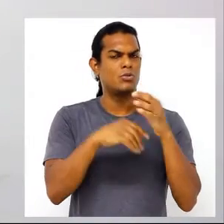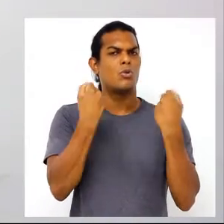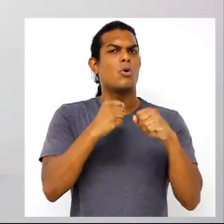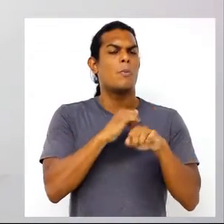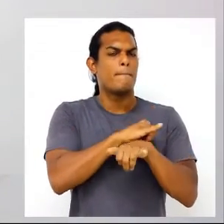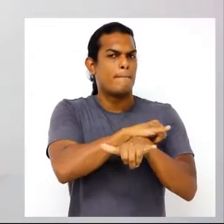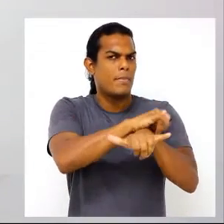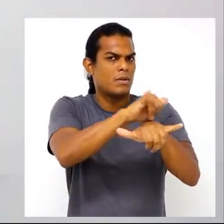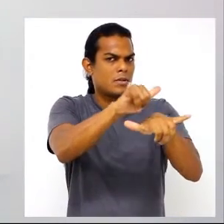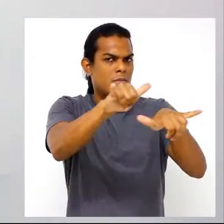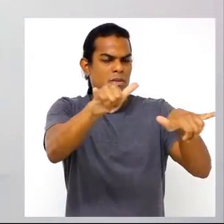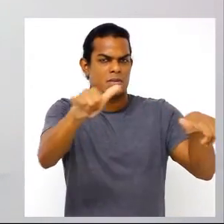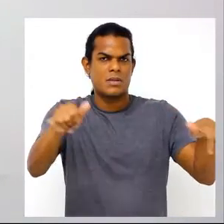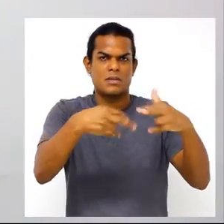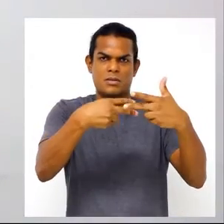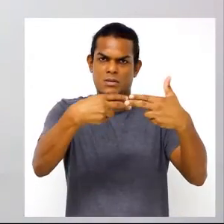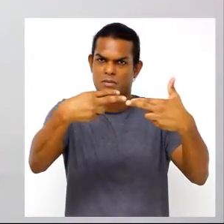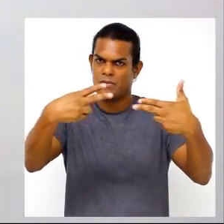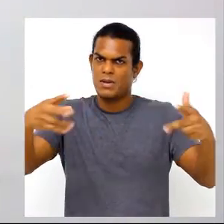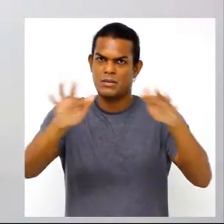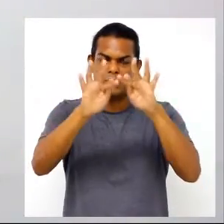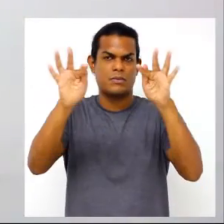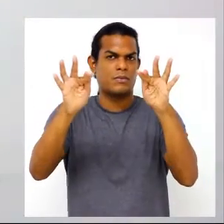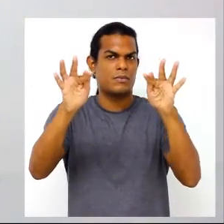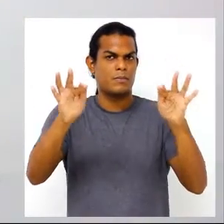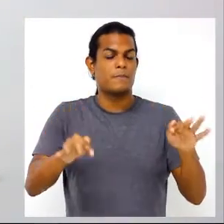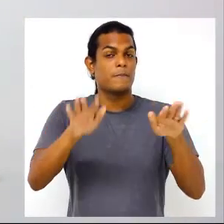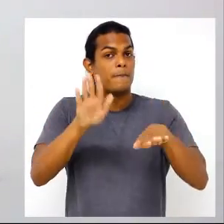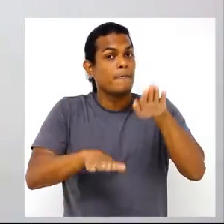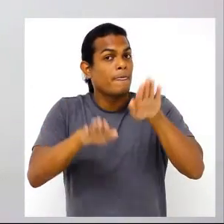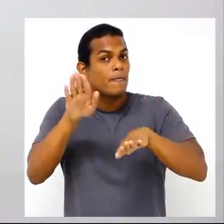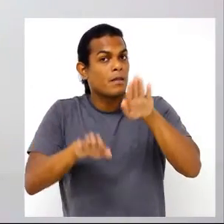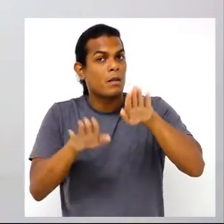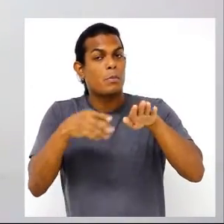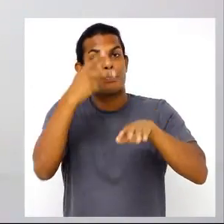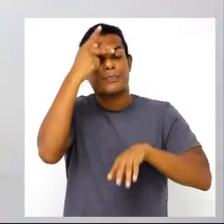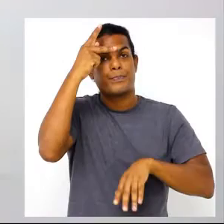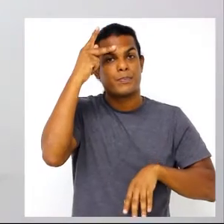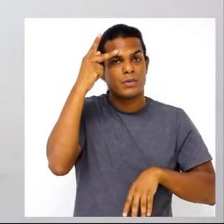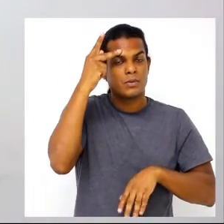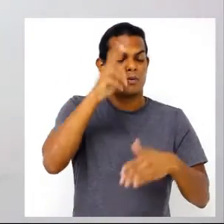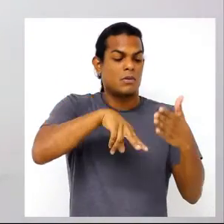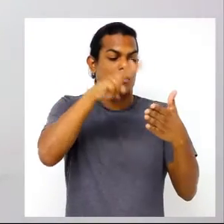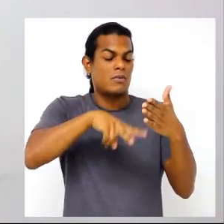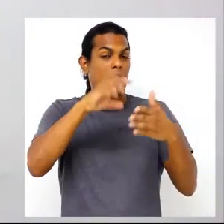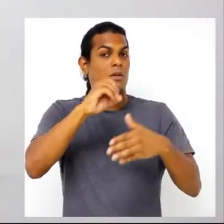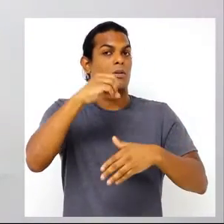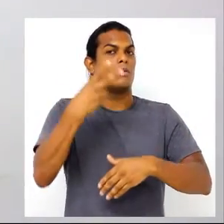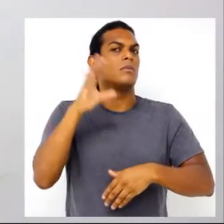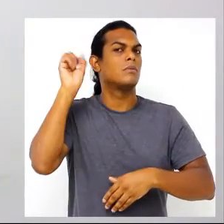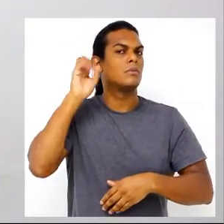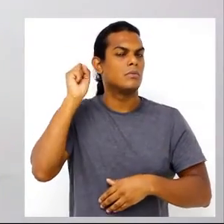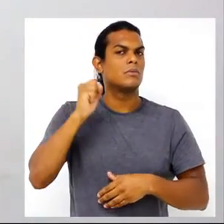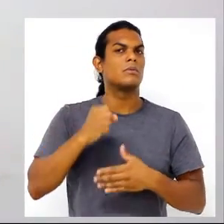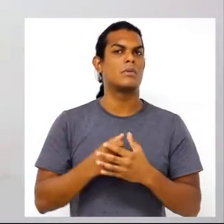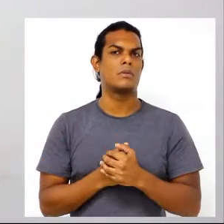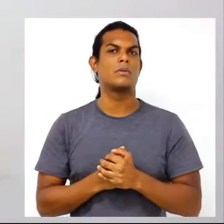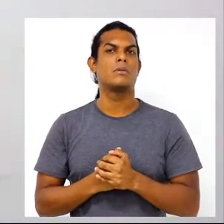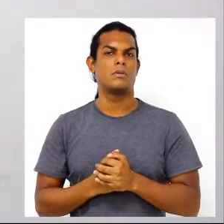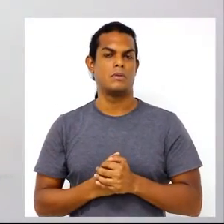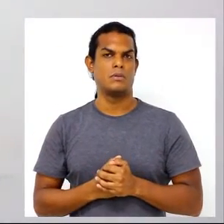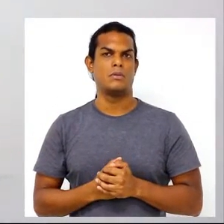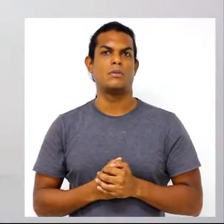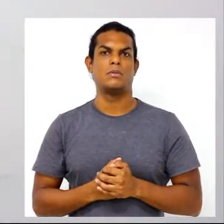maneiras, mesmo dependendo do meu leitor e do meu ouvinte. Então, é ele que vai me dar